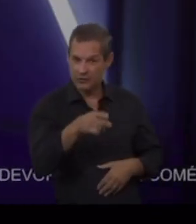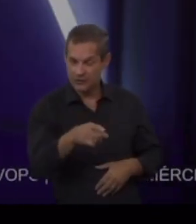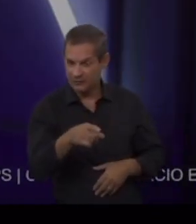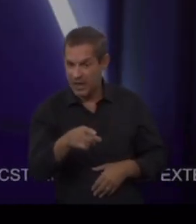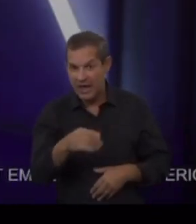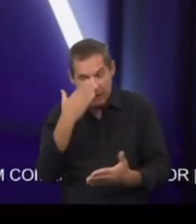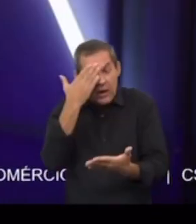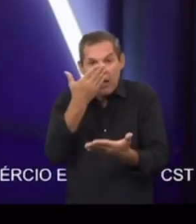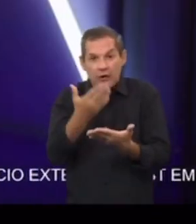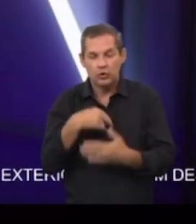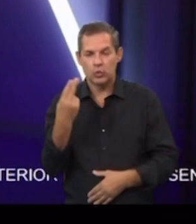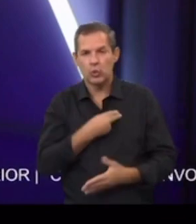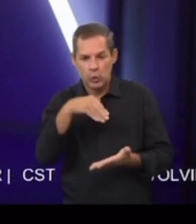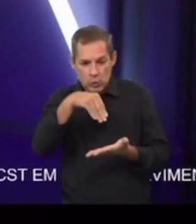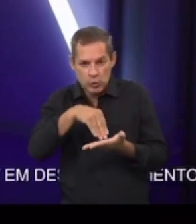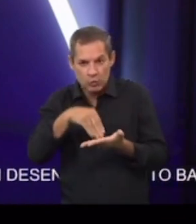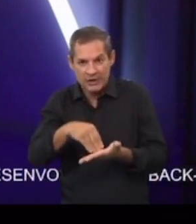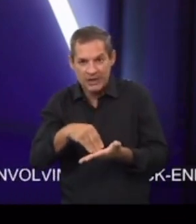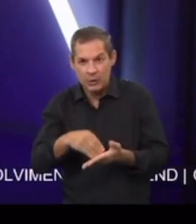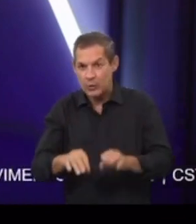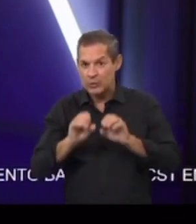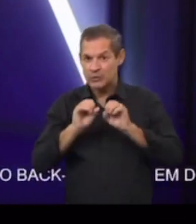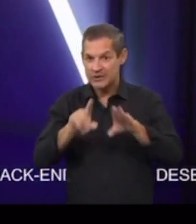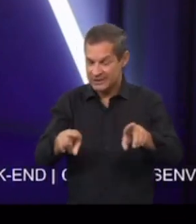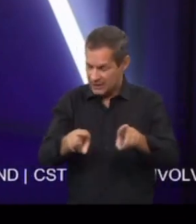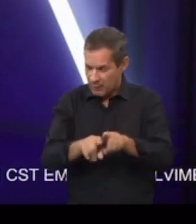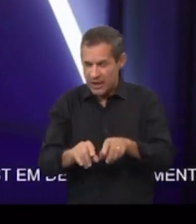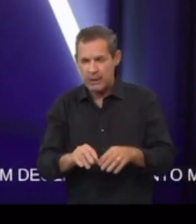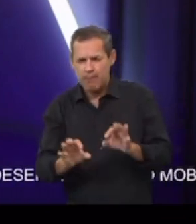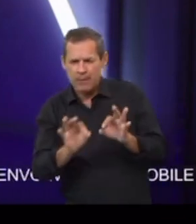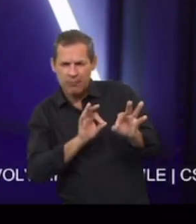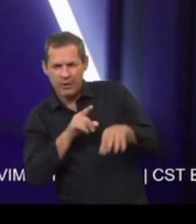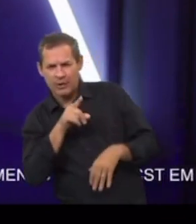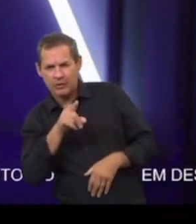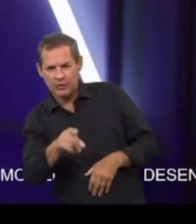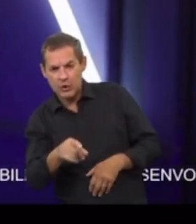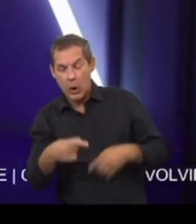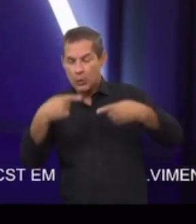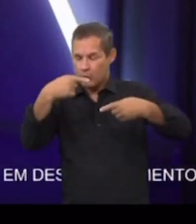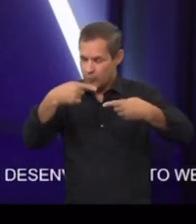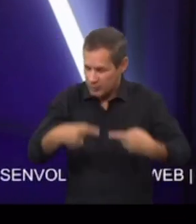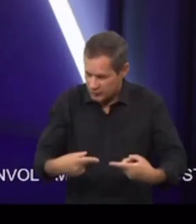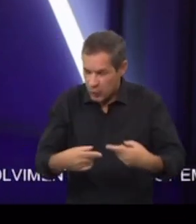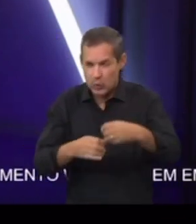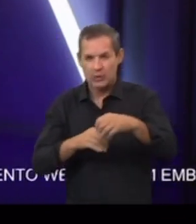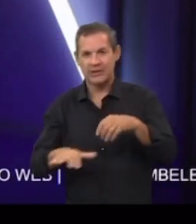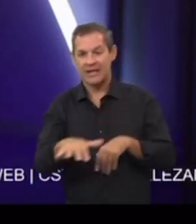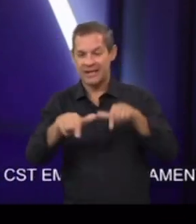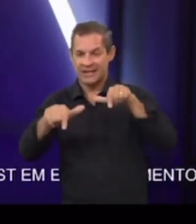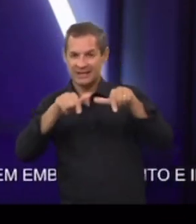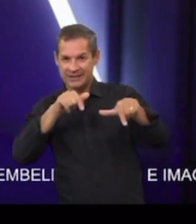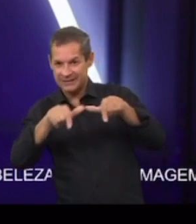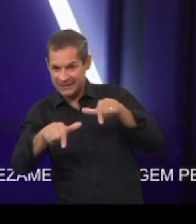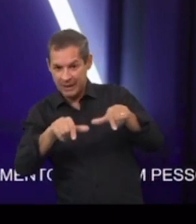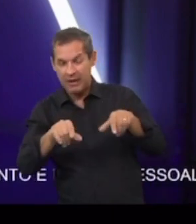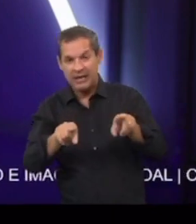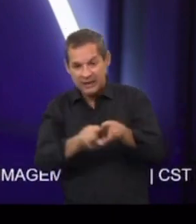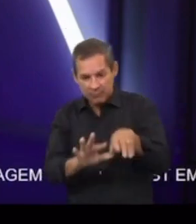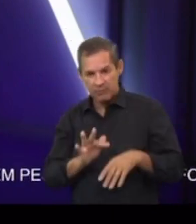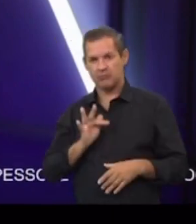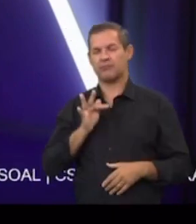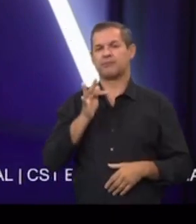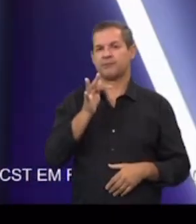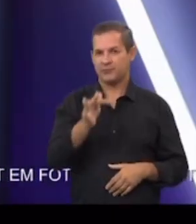que confiaram no nosso modelo acadêmico, que os prepara para os desafios do mercado de trabalho e